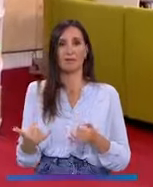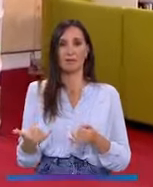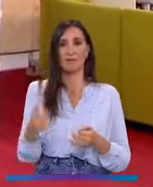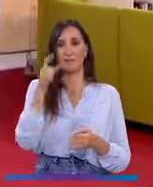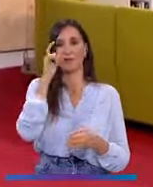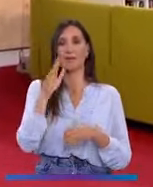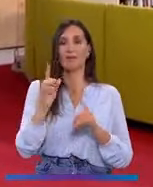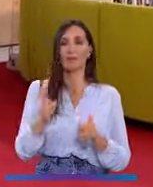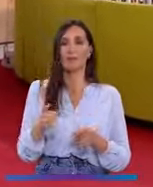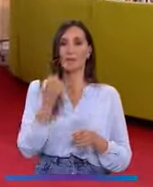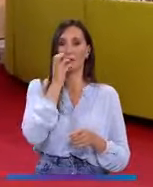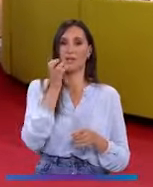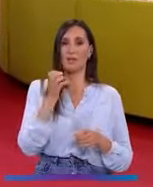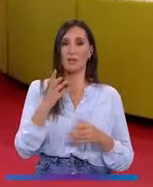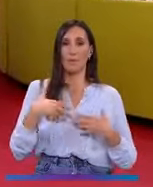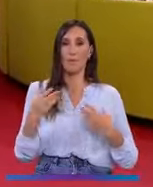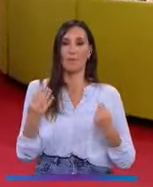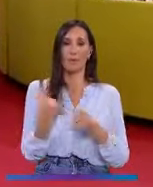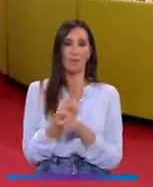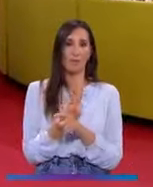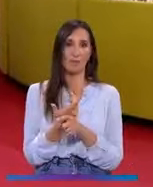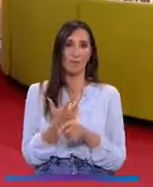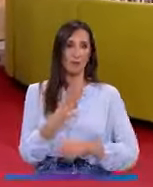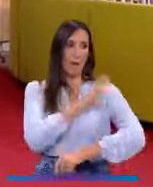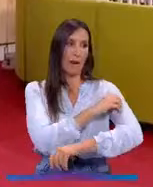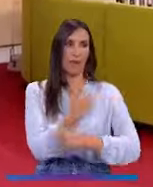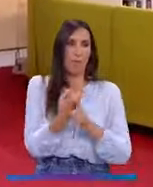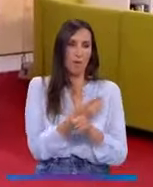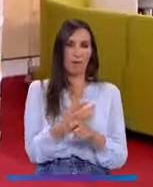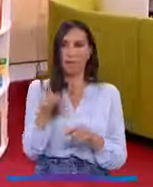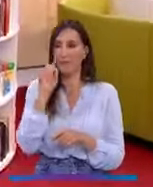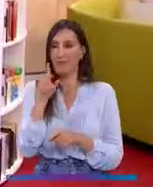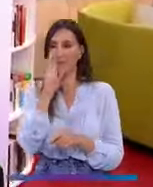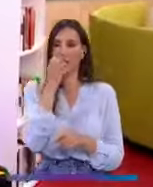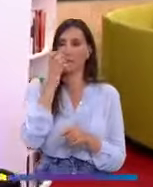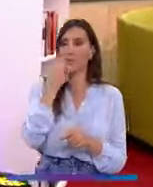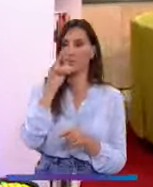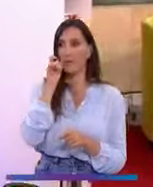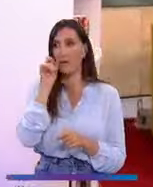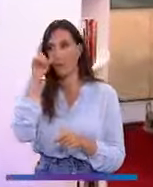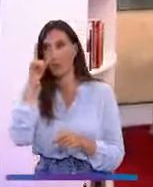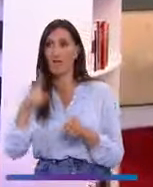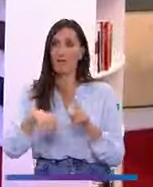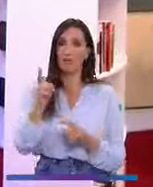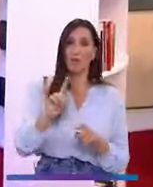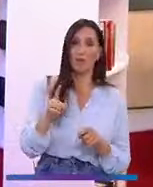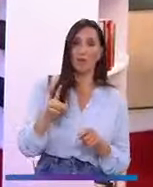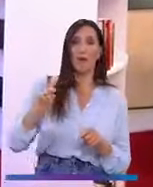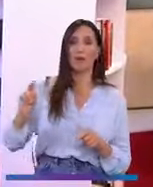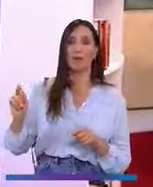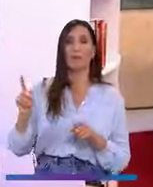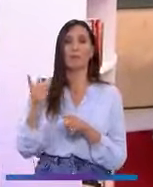gosto, vamos começar a gritar com medo. Tipo, está alguma coisa a morder. Ah, ok. Para ver a reação dele se ele foge também. Ah, já percebi, tipo uma abelha.